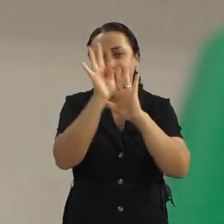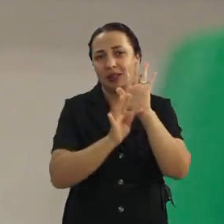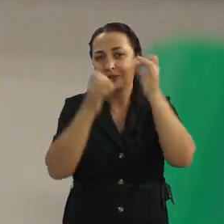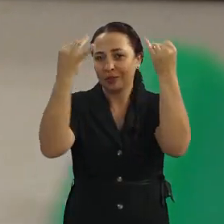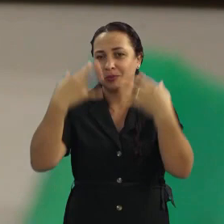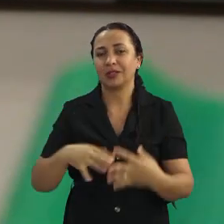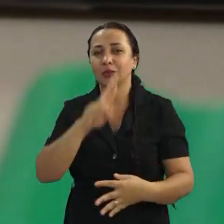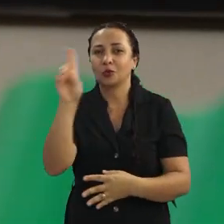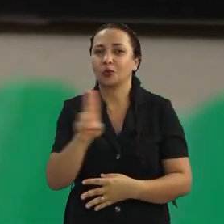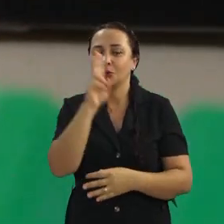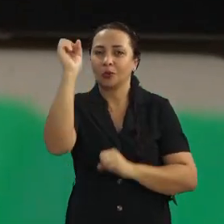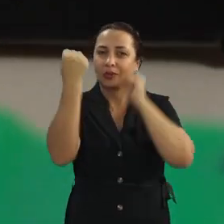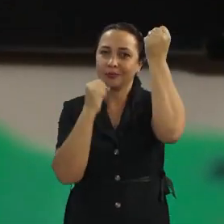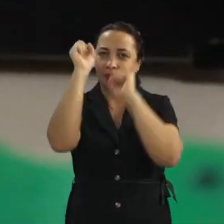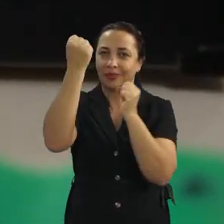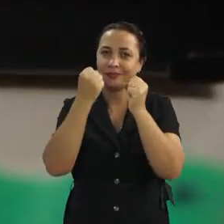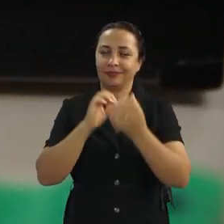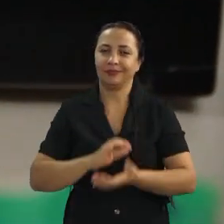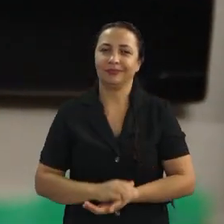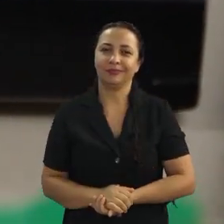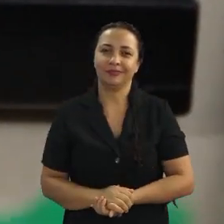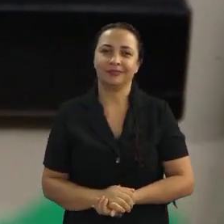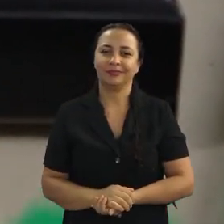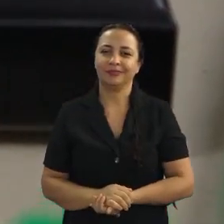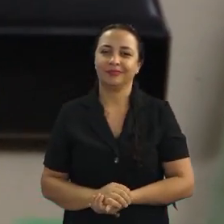manual de utilização dessa máquina